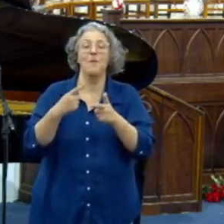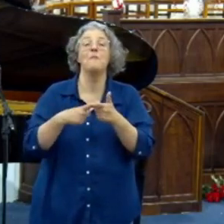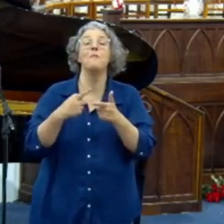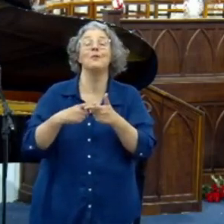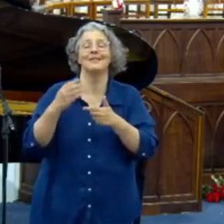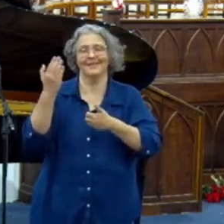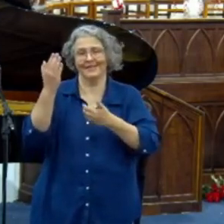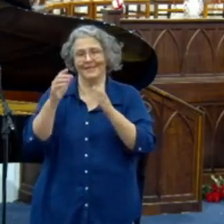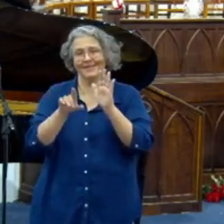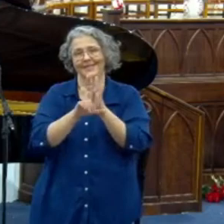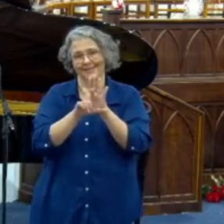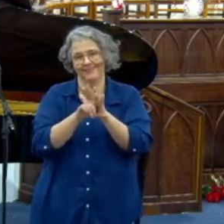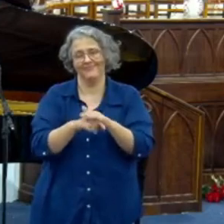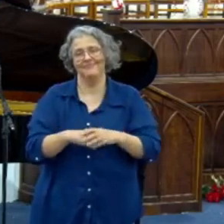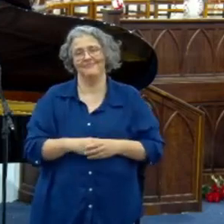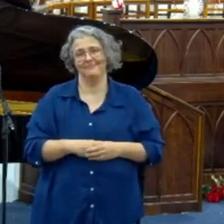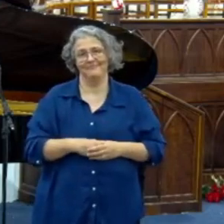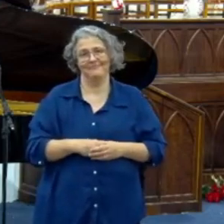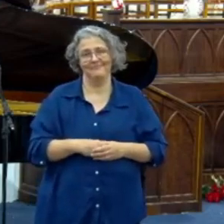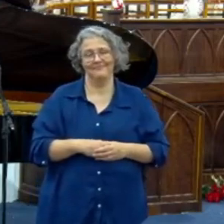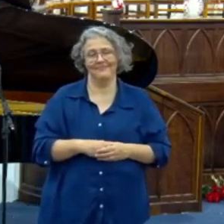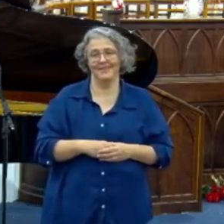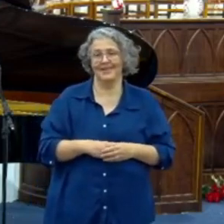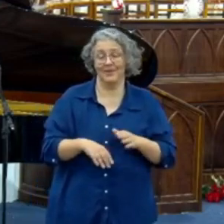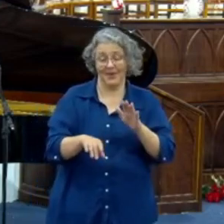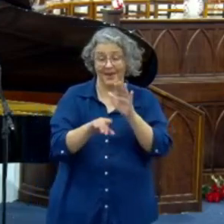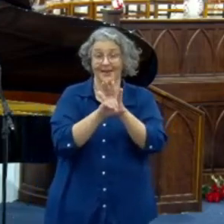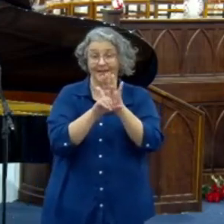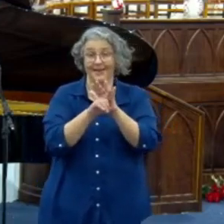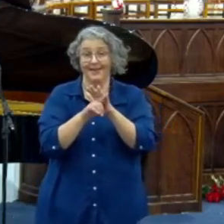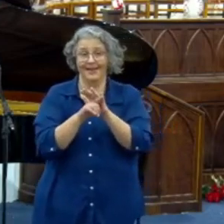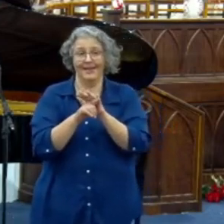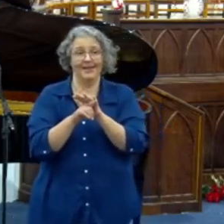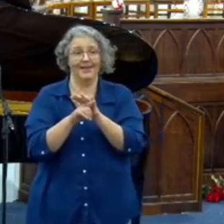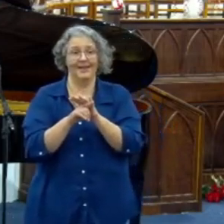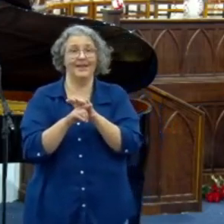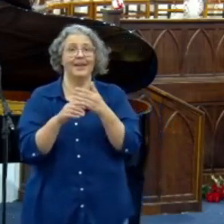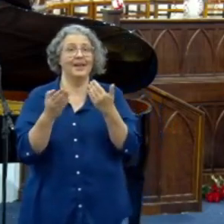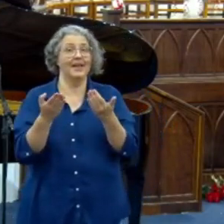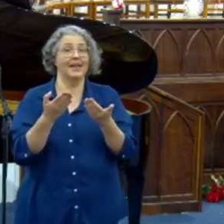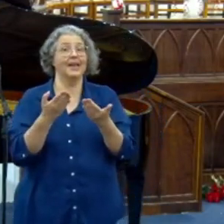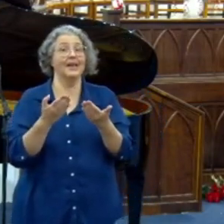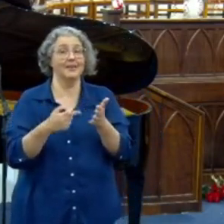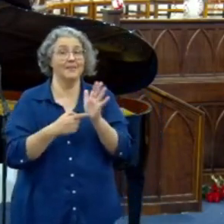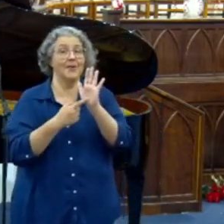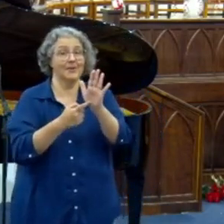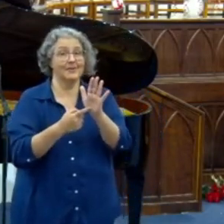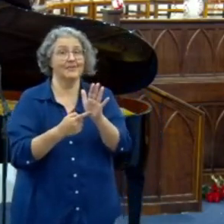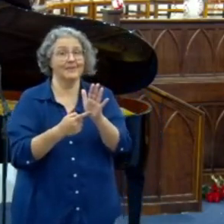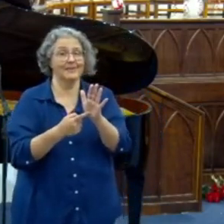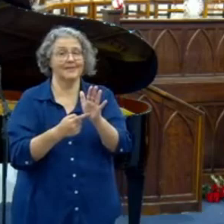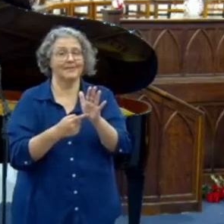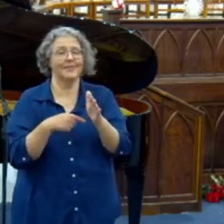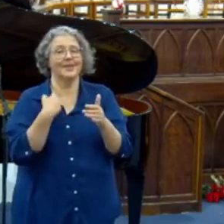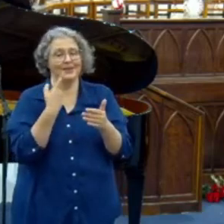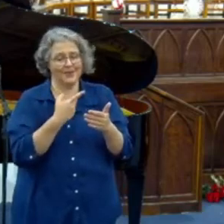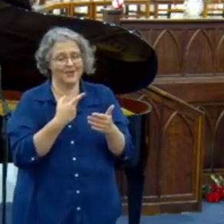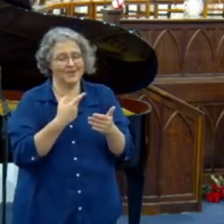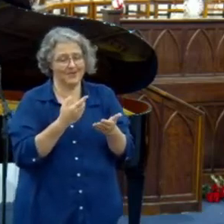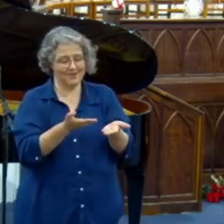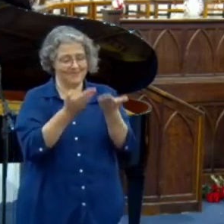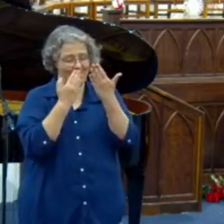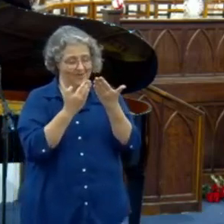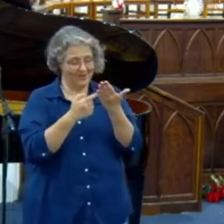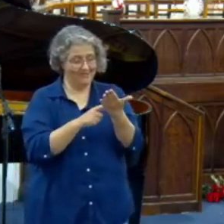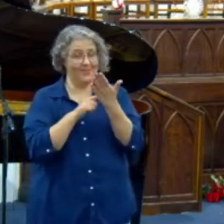para estabelecer nosso relacionamento com Deus, melhorar o nosso relacionamento com Deus. A lei existe para mostrar que nós não temos poder de cumpri-la, não